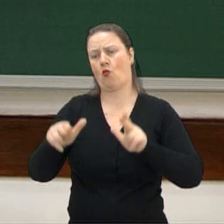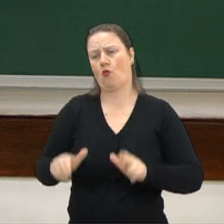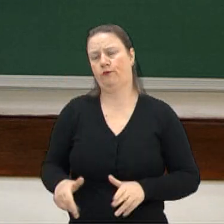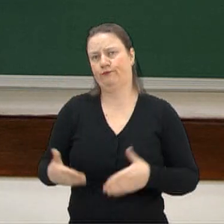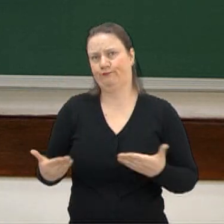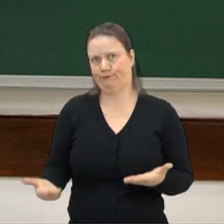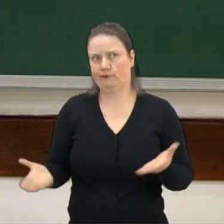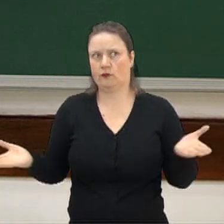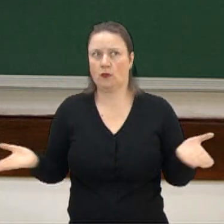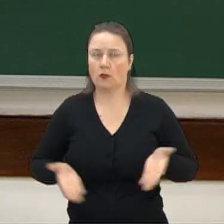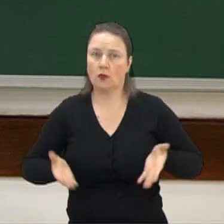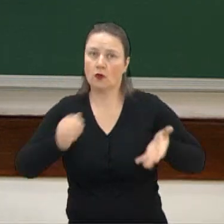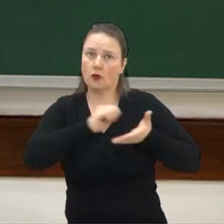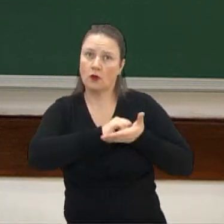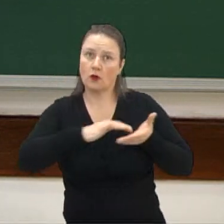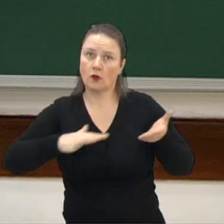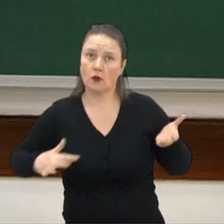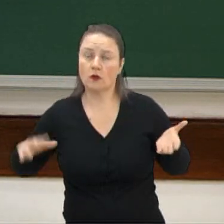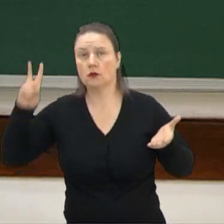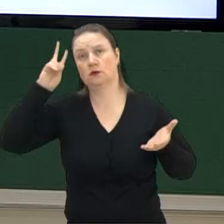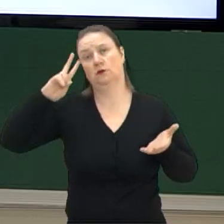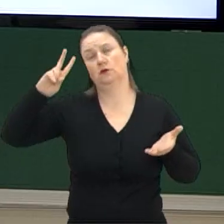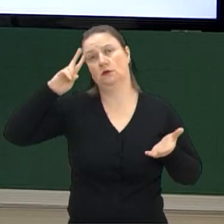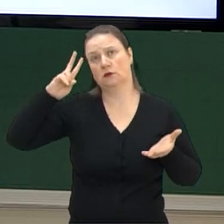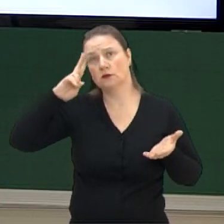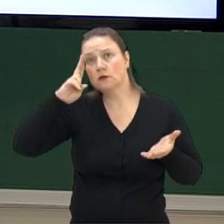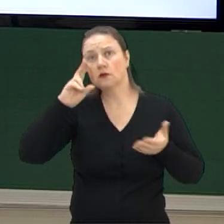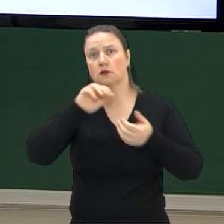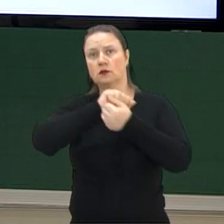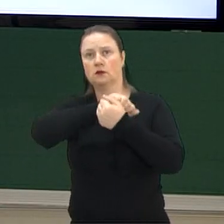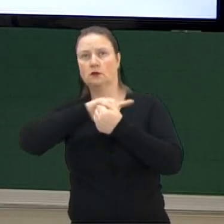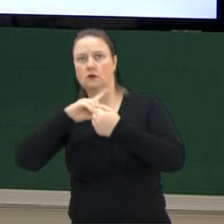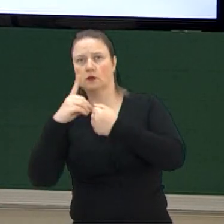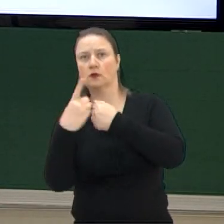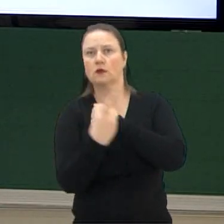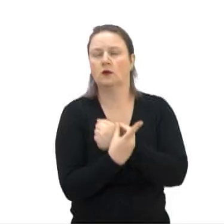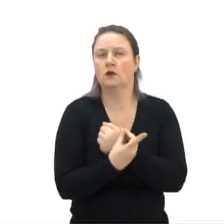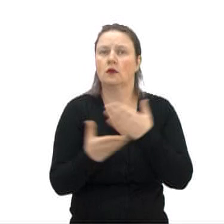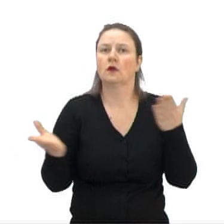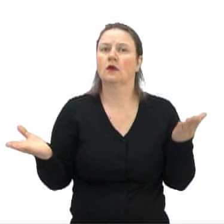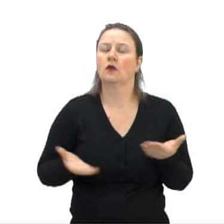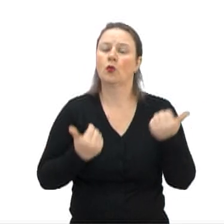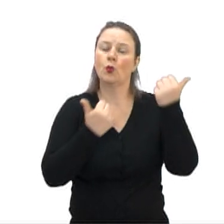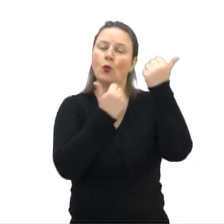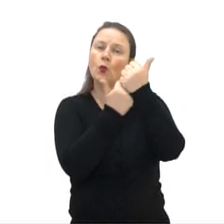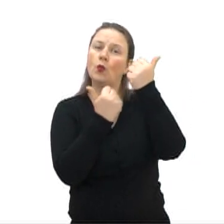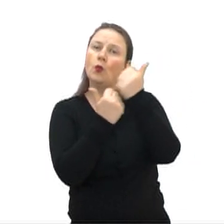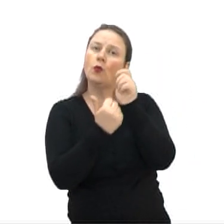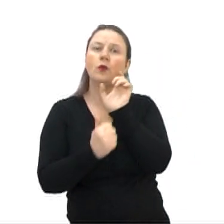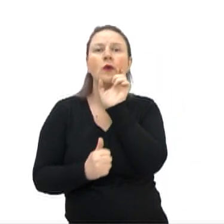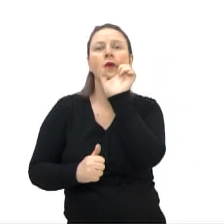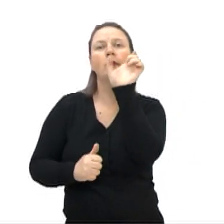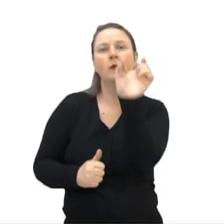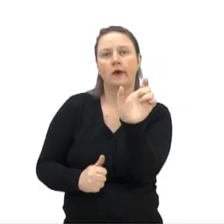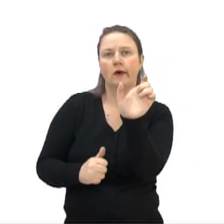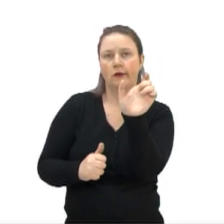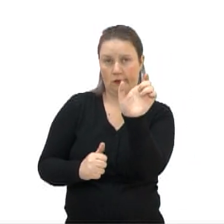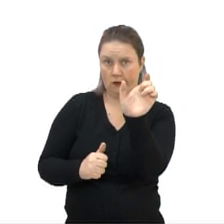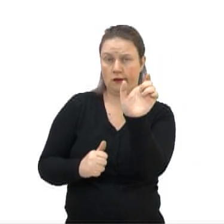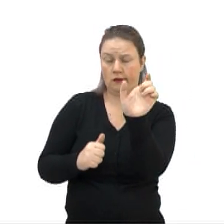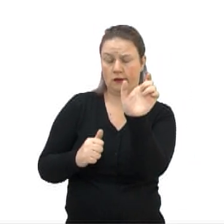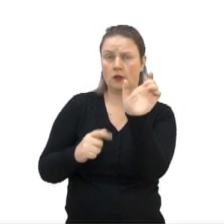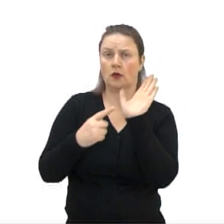Trouxe uma atividade para a gente lembrar a questão dos advérbios. Substitua a palavra em destaque. Qual que é a palavra em